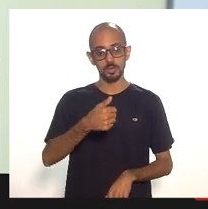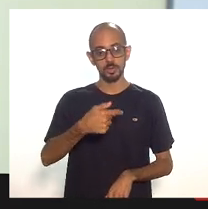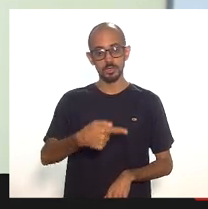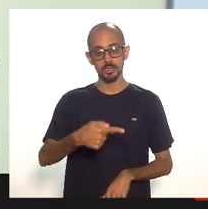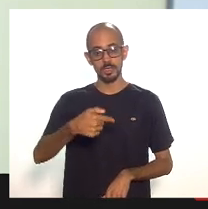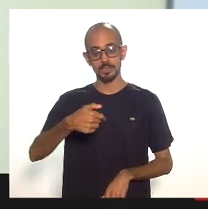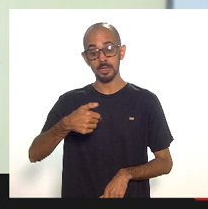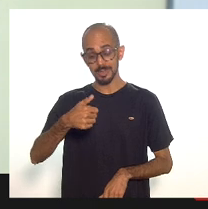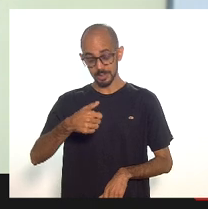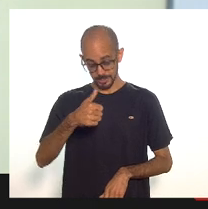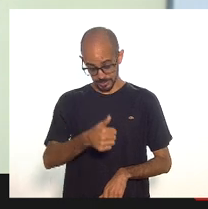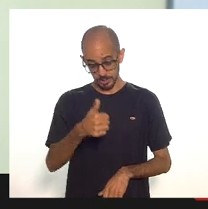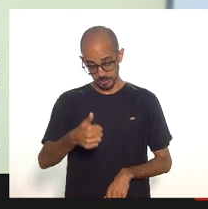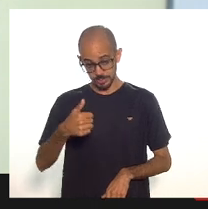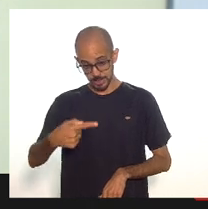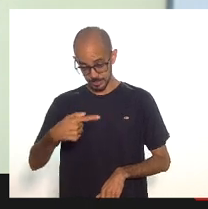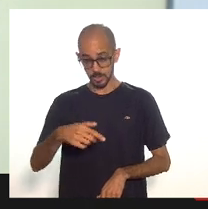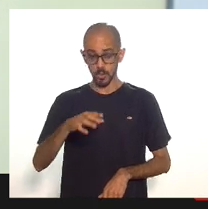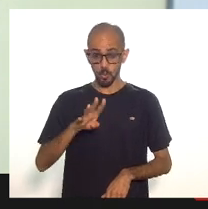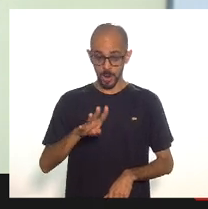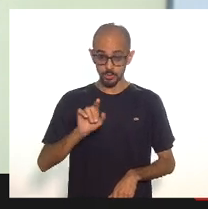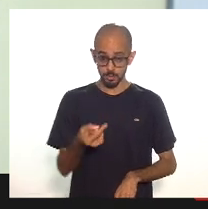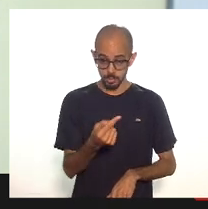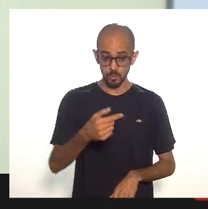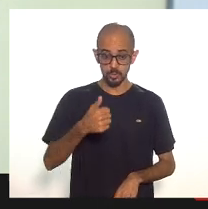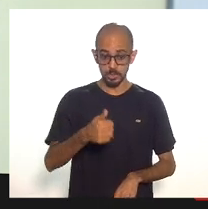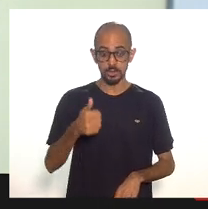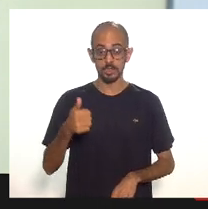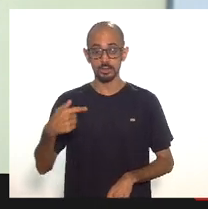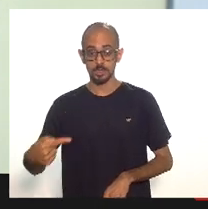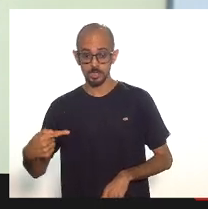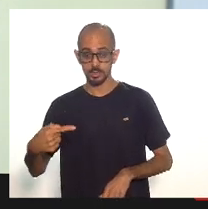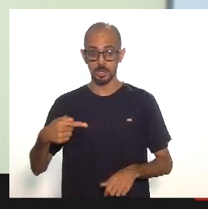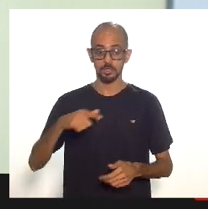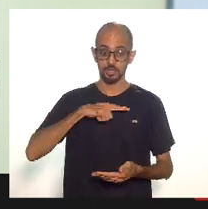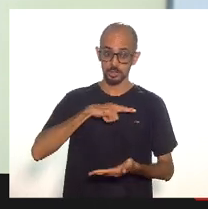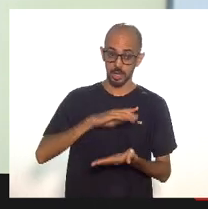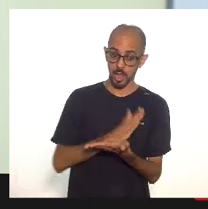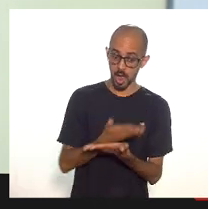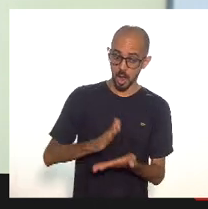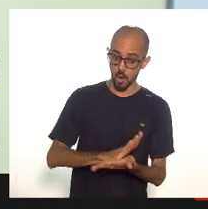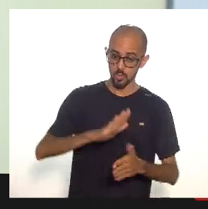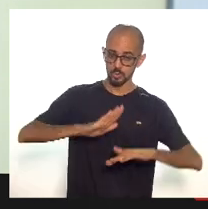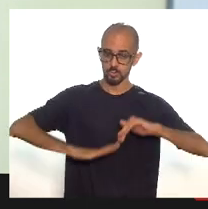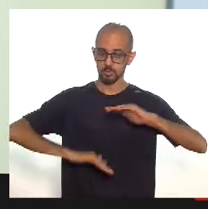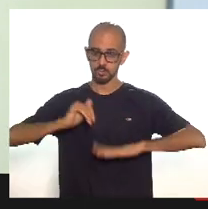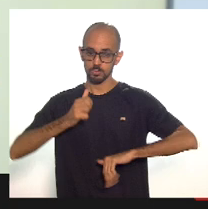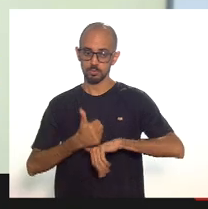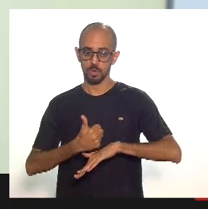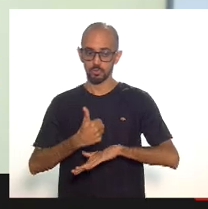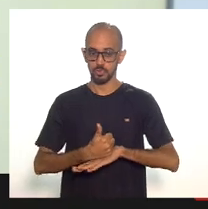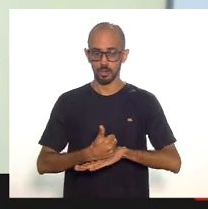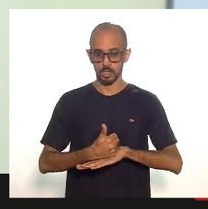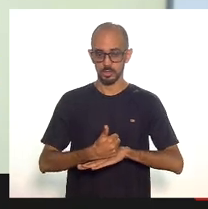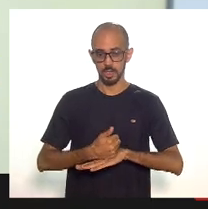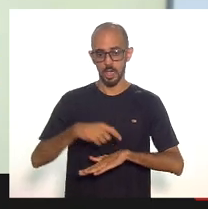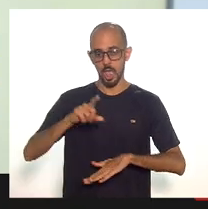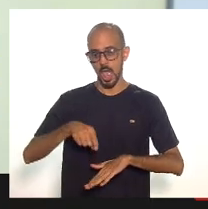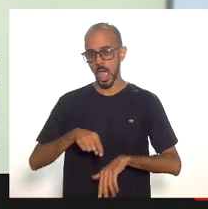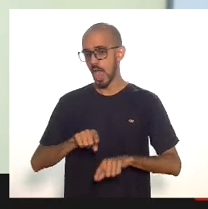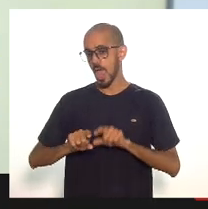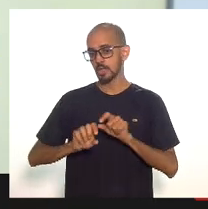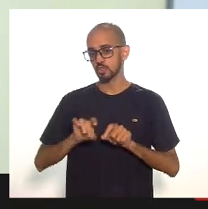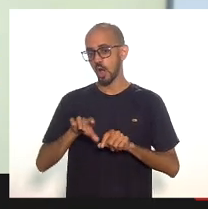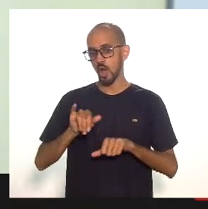4.117 profissionais, dividido por algumas especialidades. Então, esse número é um batente. A gente